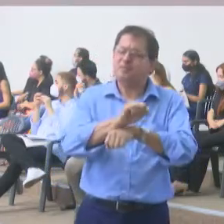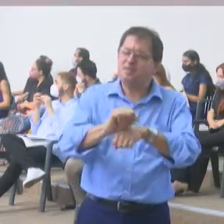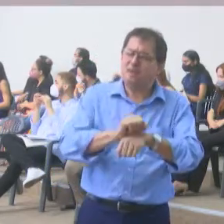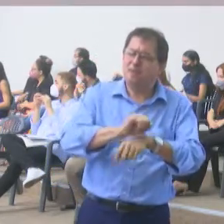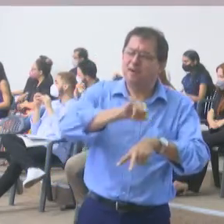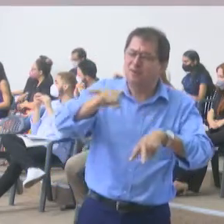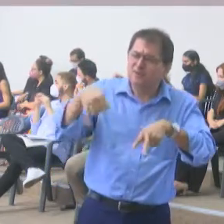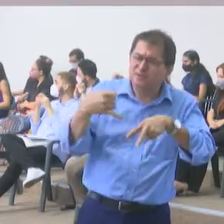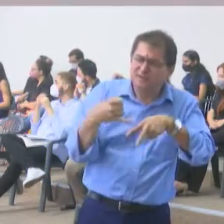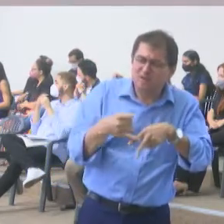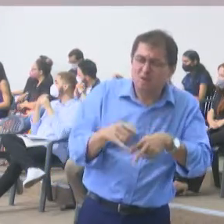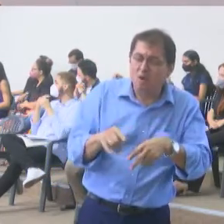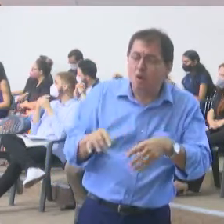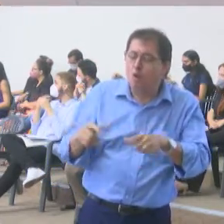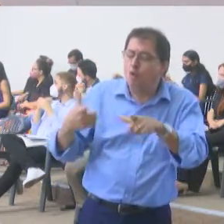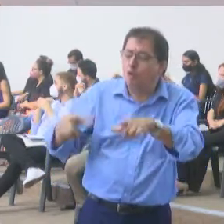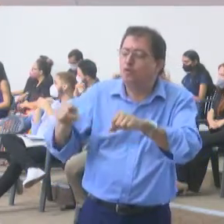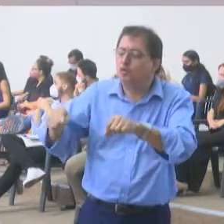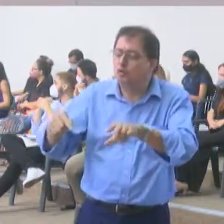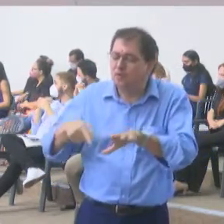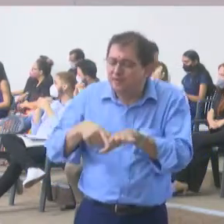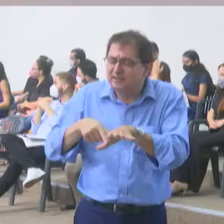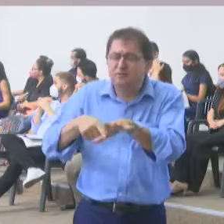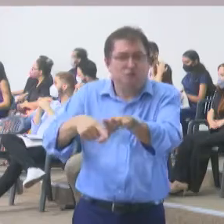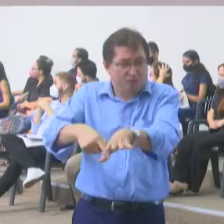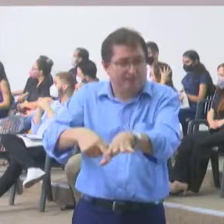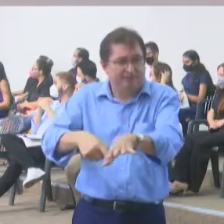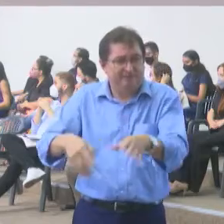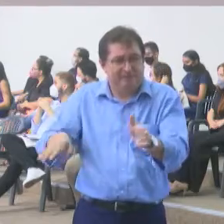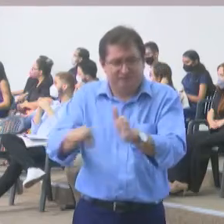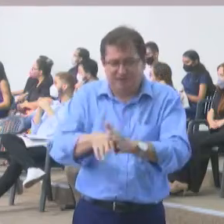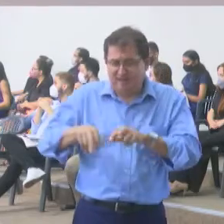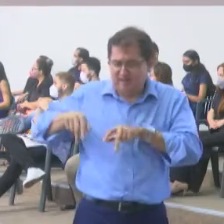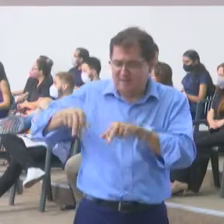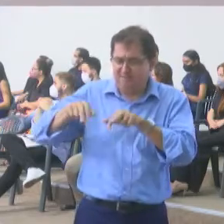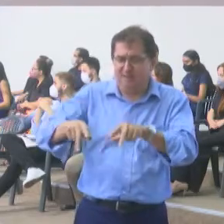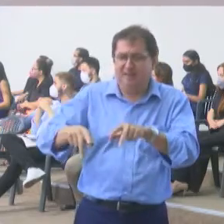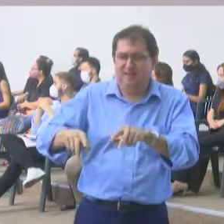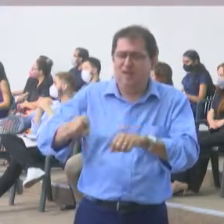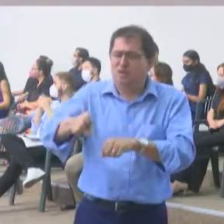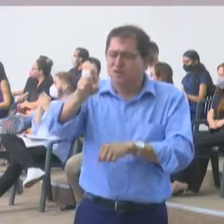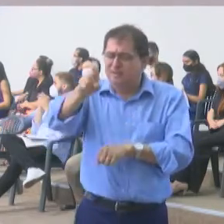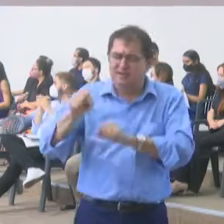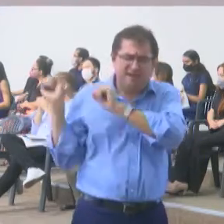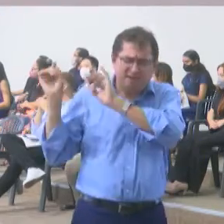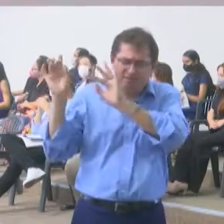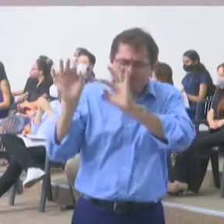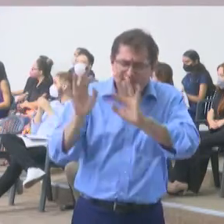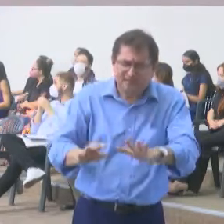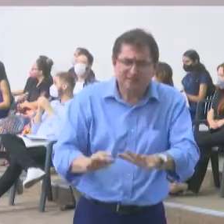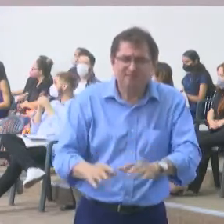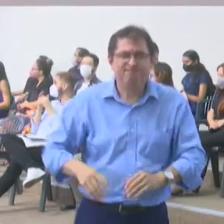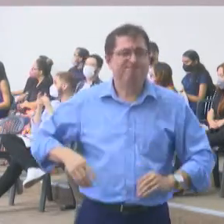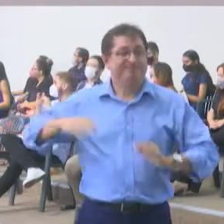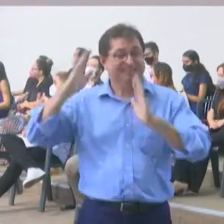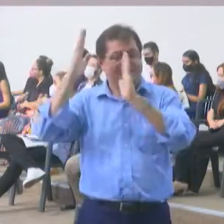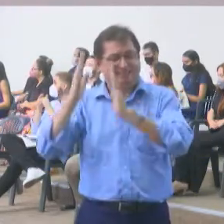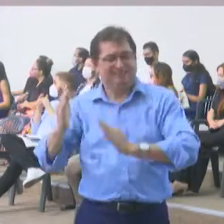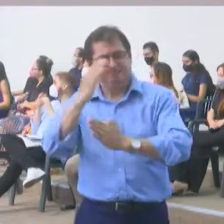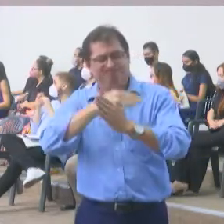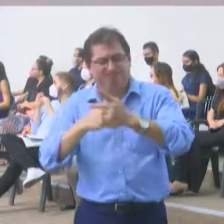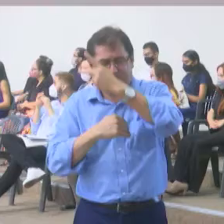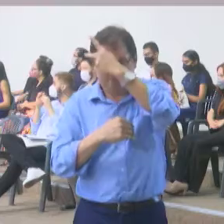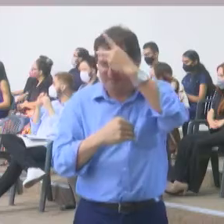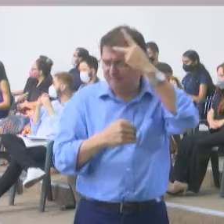aquela questão, colocar os pés lá e dizer: aquilo que foi acordado perante Deus, perante as testemunhas, os anciãos que aqui estão, agora eu estou te